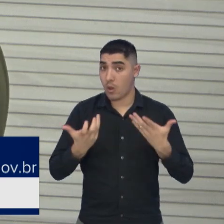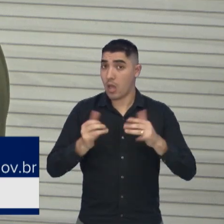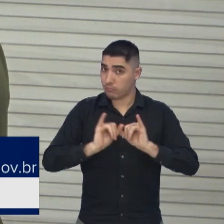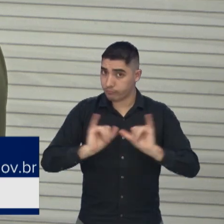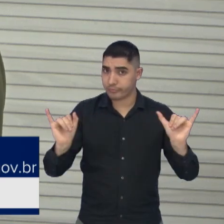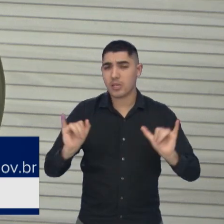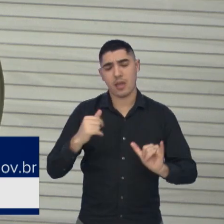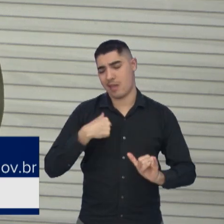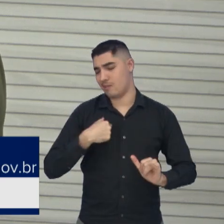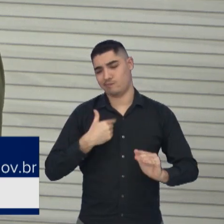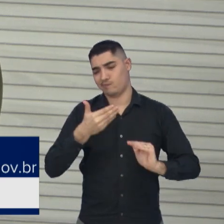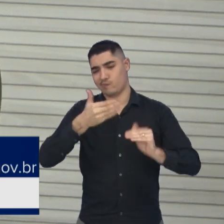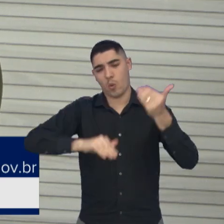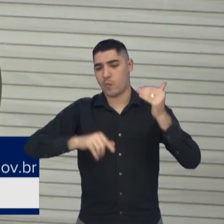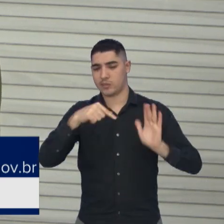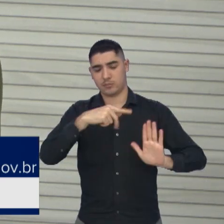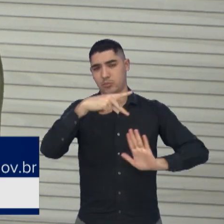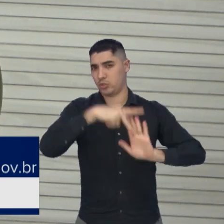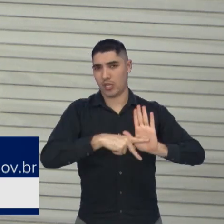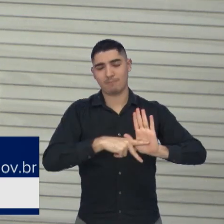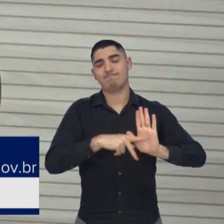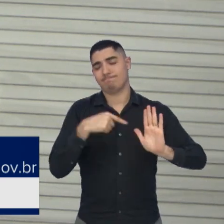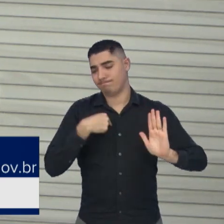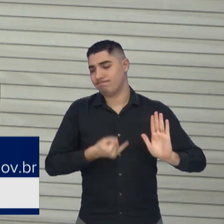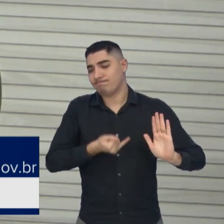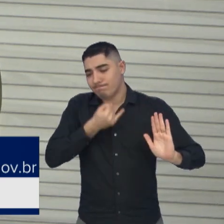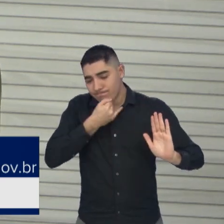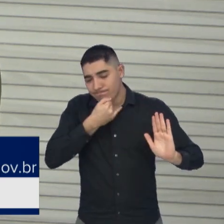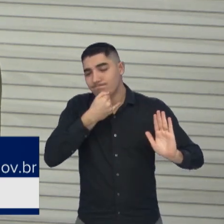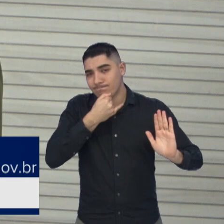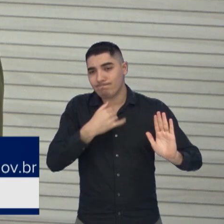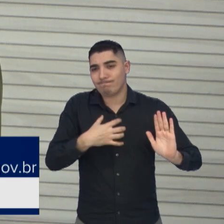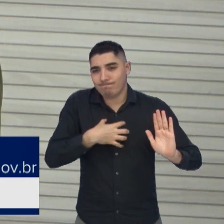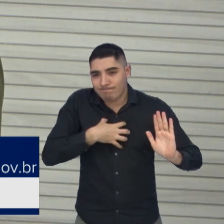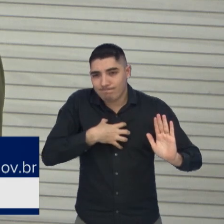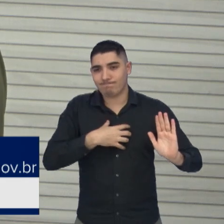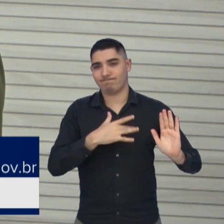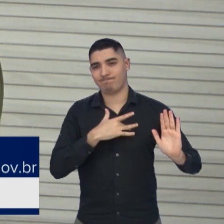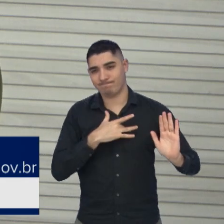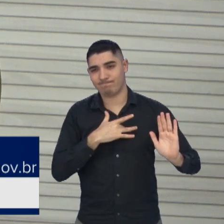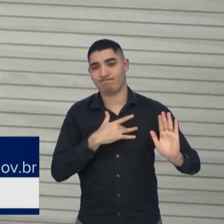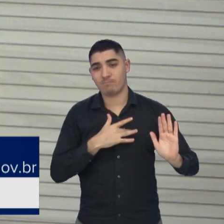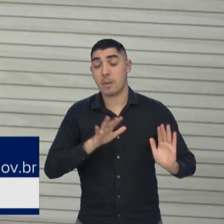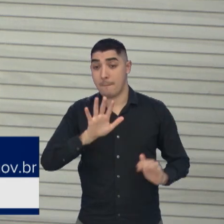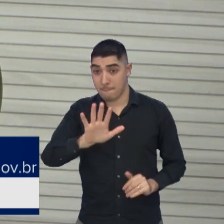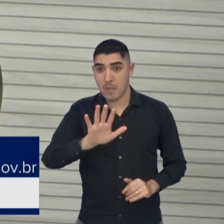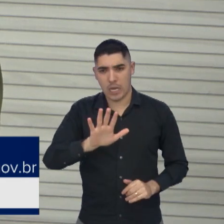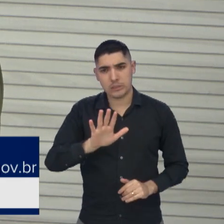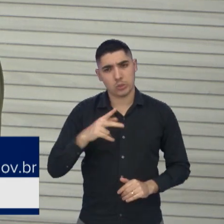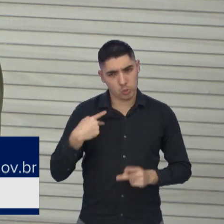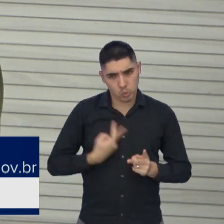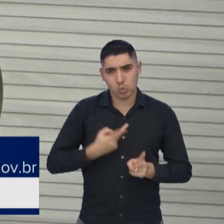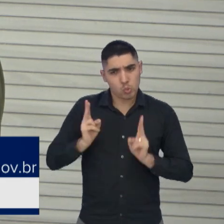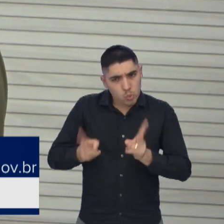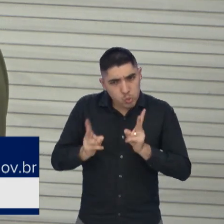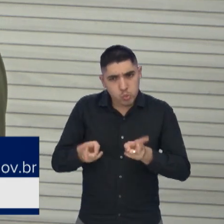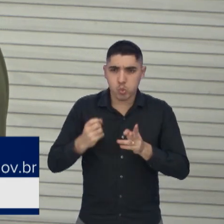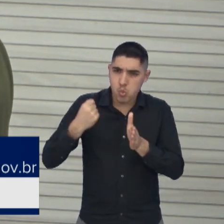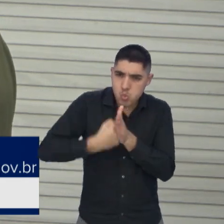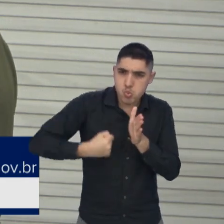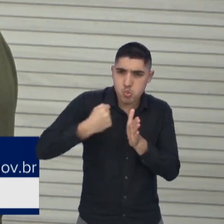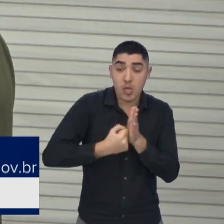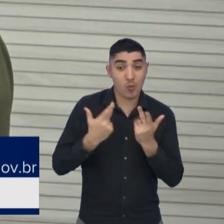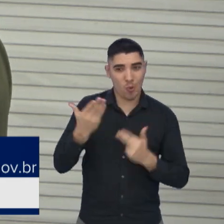votei contra, sinto muito, sei que a dor é muito grande, mas a luta vale a pena, como sempre diz o Zé